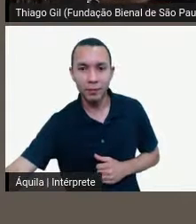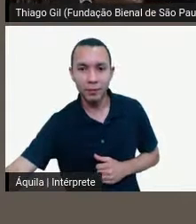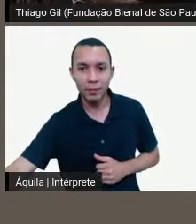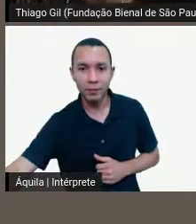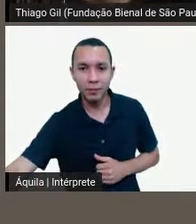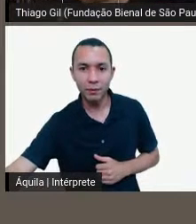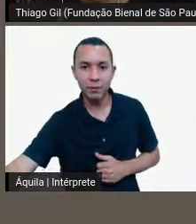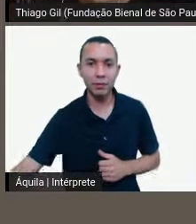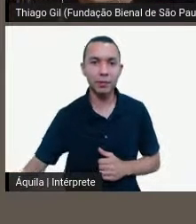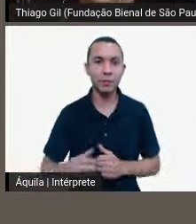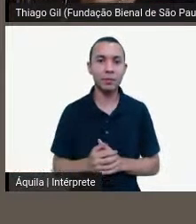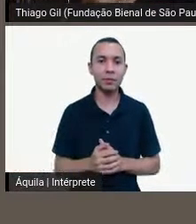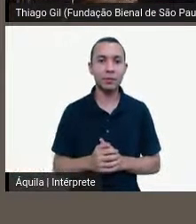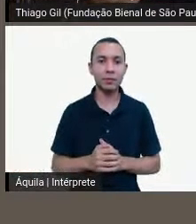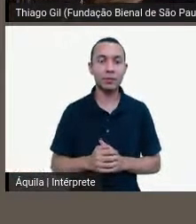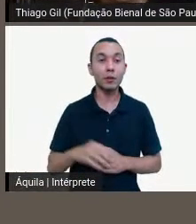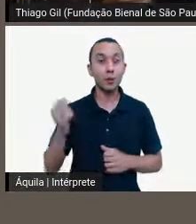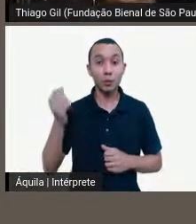canhão silencioso do sol.